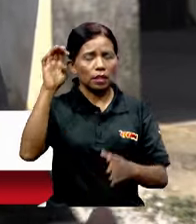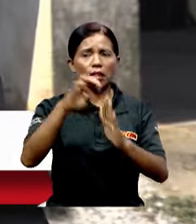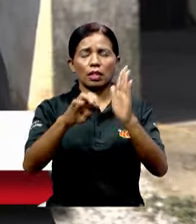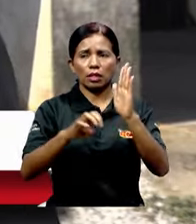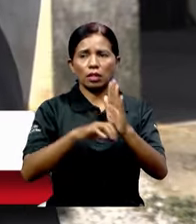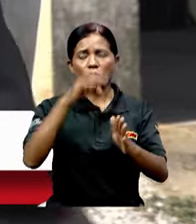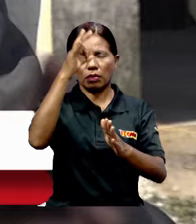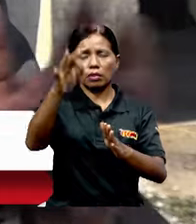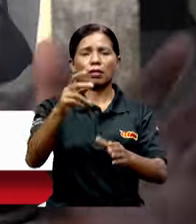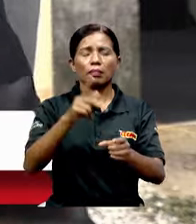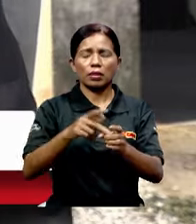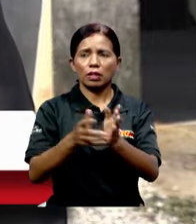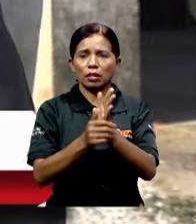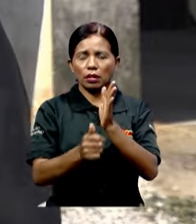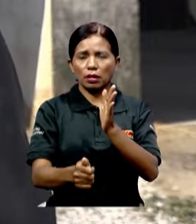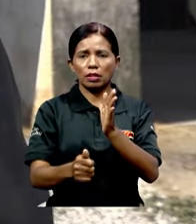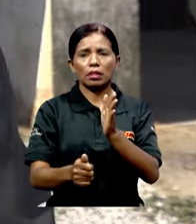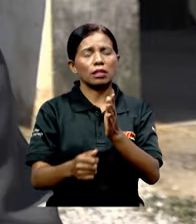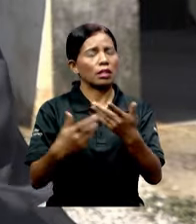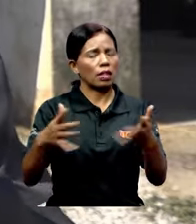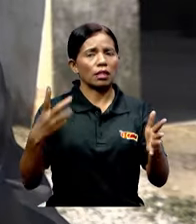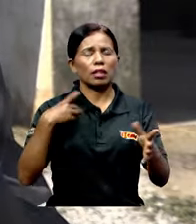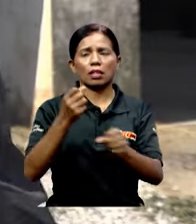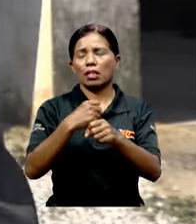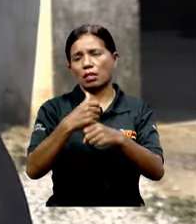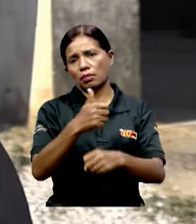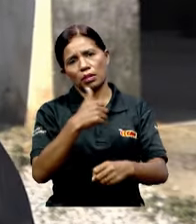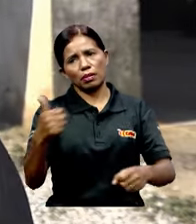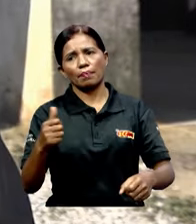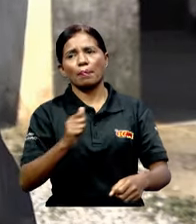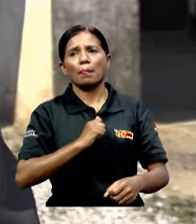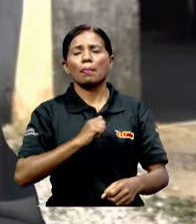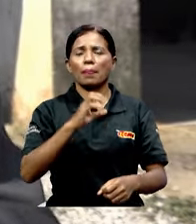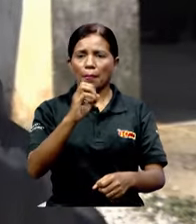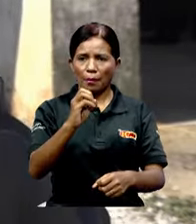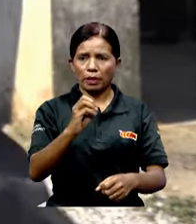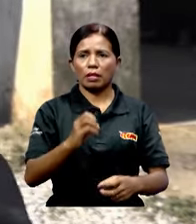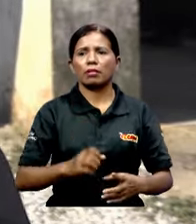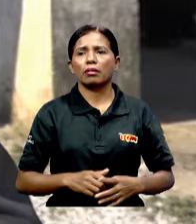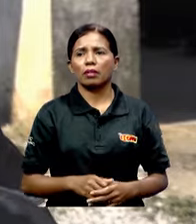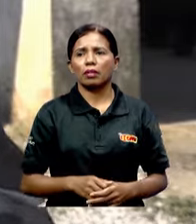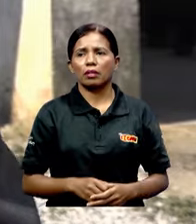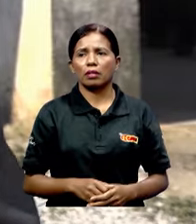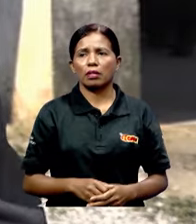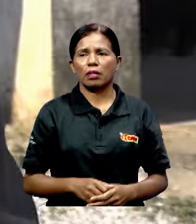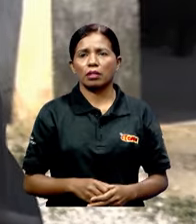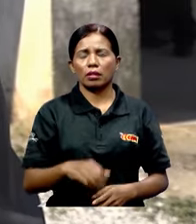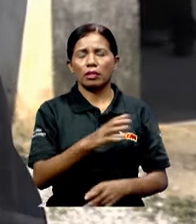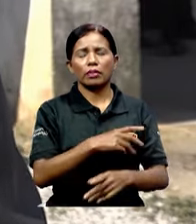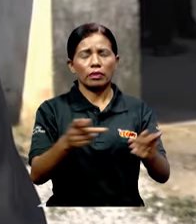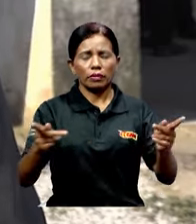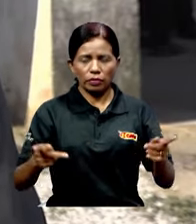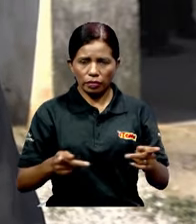Futuro Minas e Maran, ita tem ser halo boat selo. Ba, Enaro, turismo se potência tep